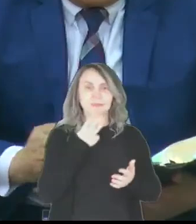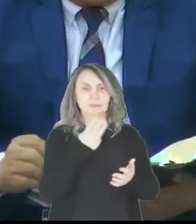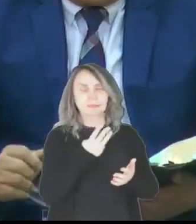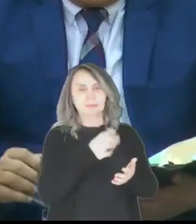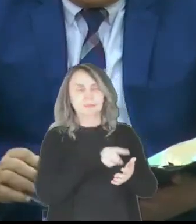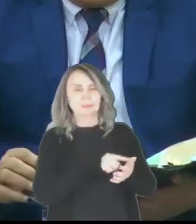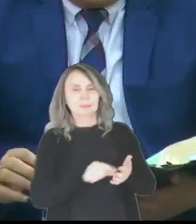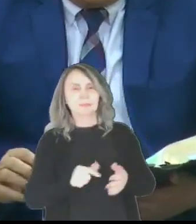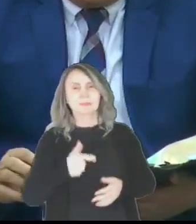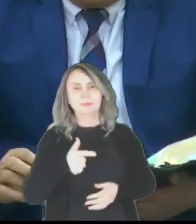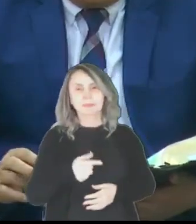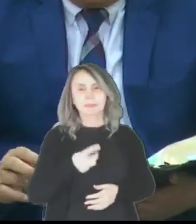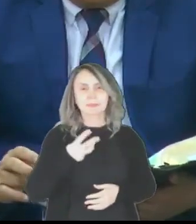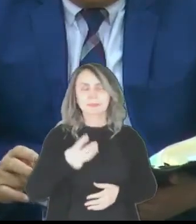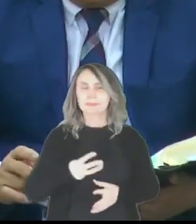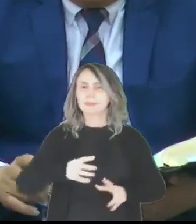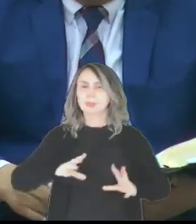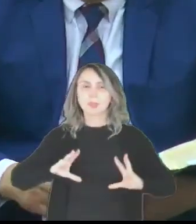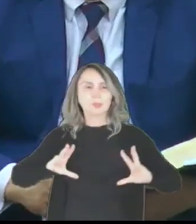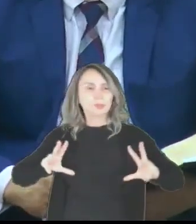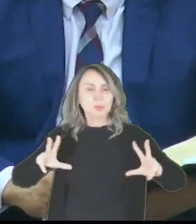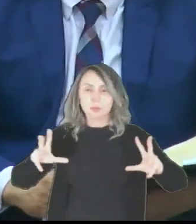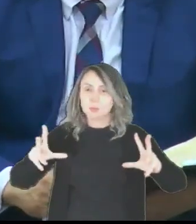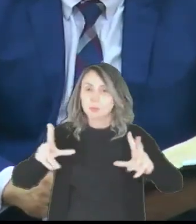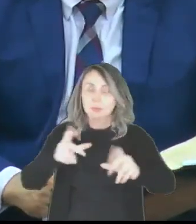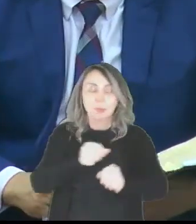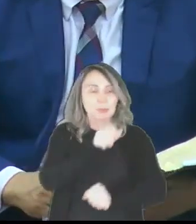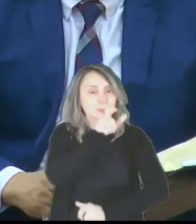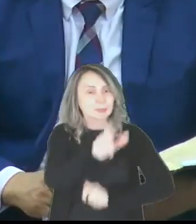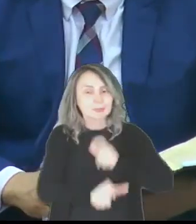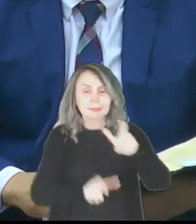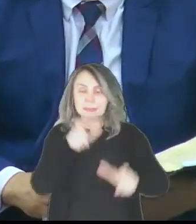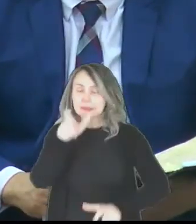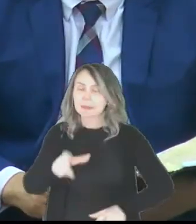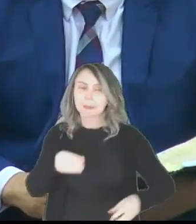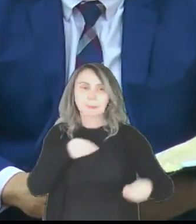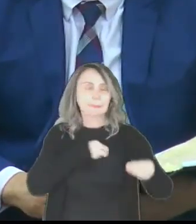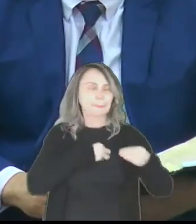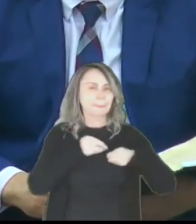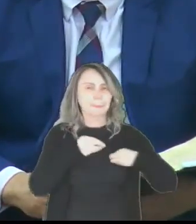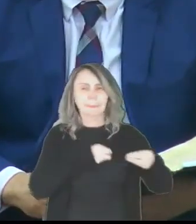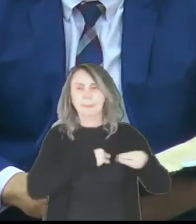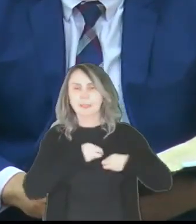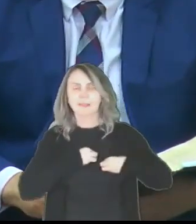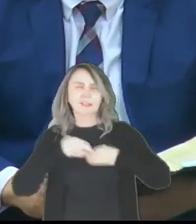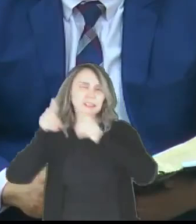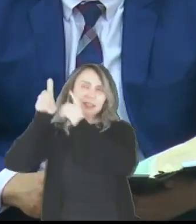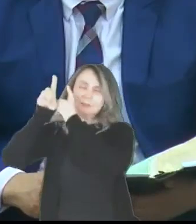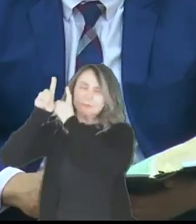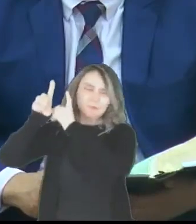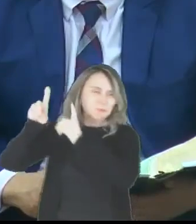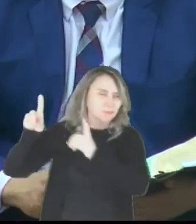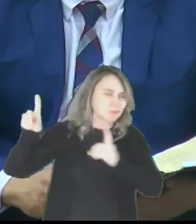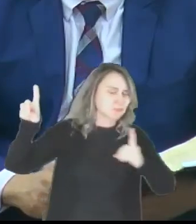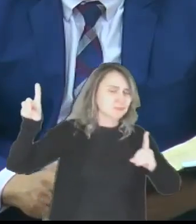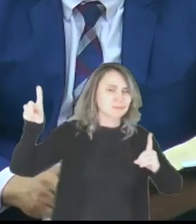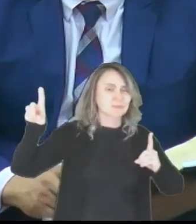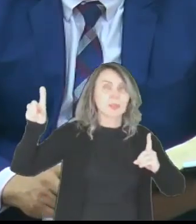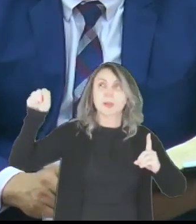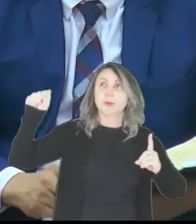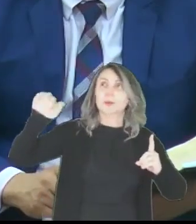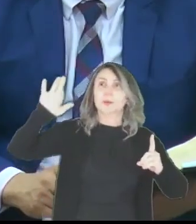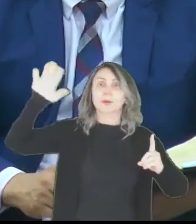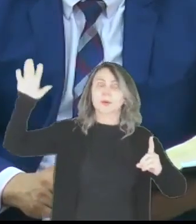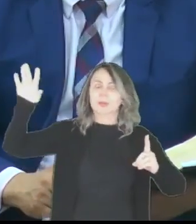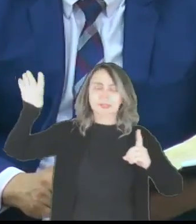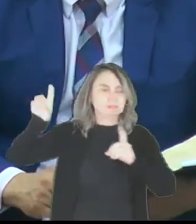pecaram e destituídos estão da glória de Deus. Aleluia. Louvado seja o nome de Jesus para